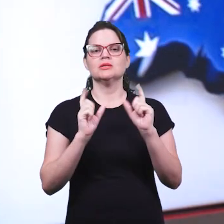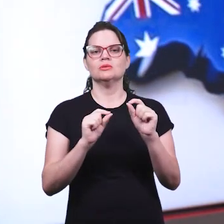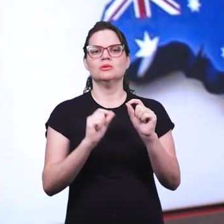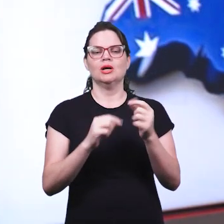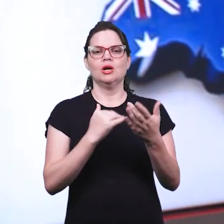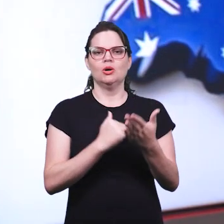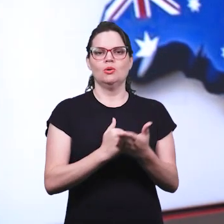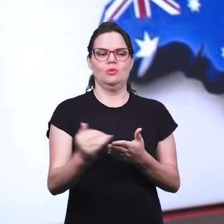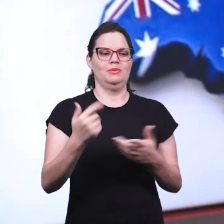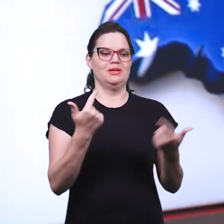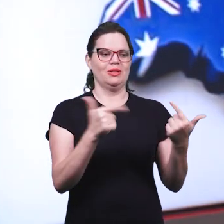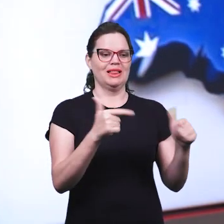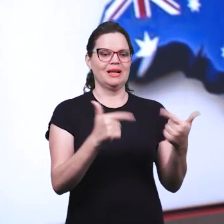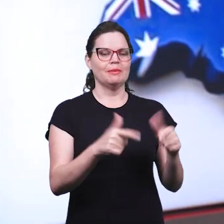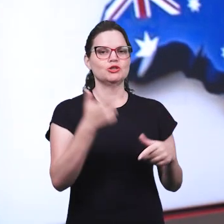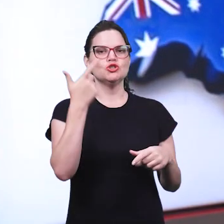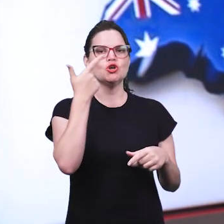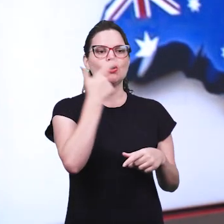viciados em drogas.